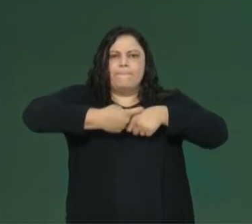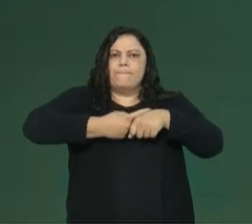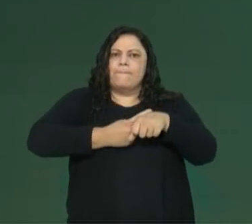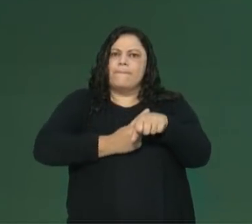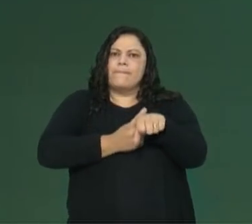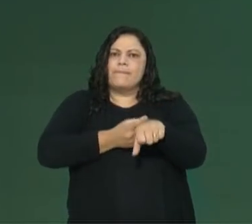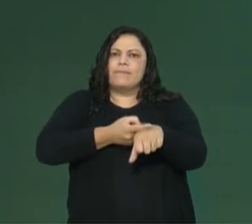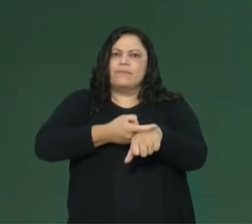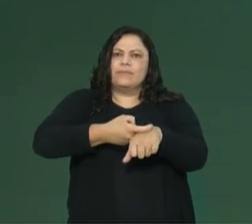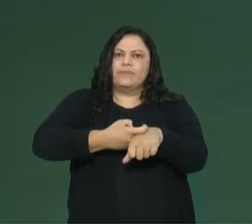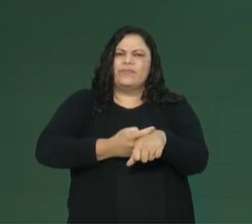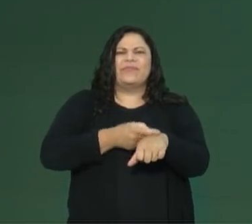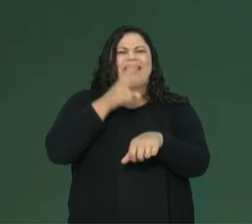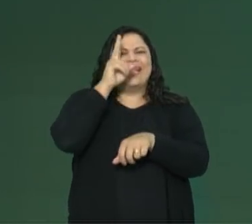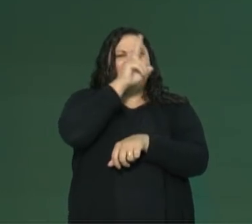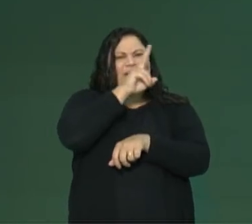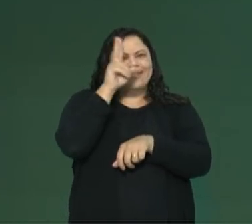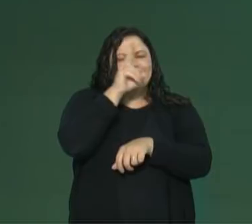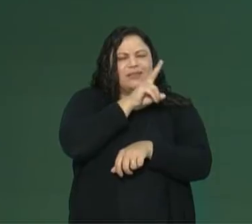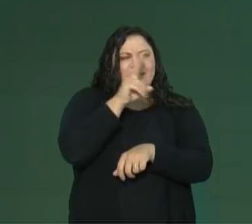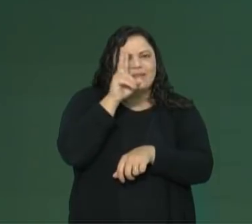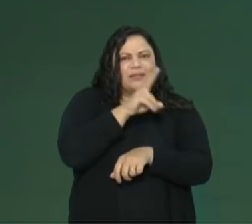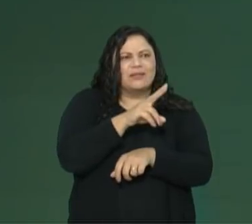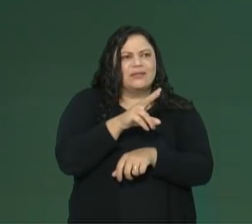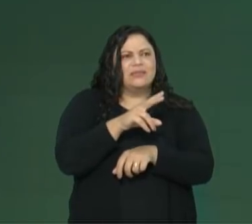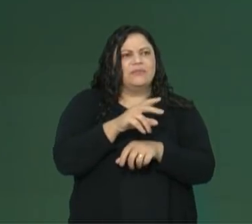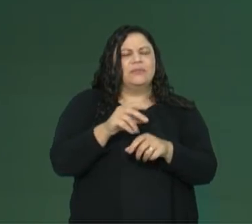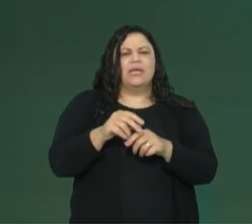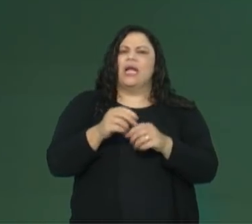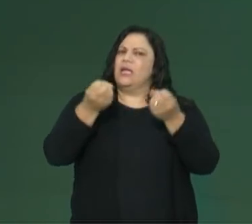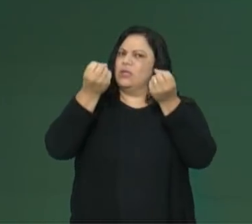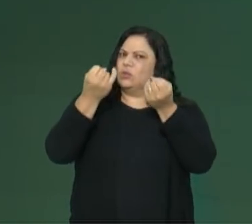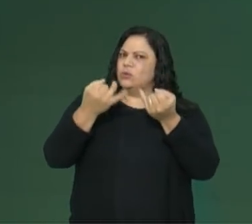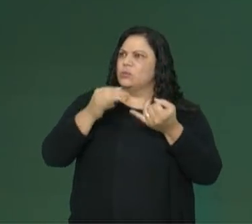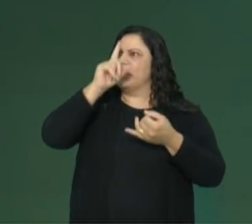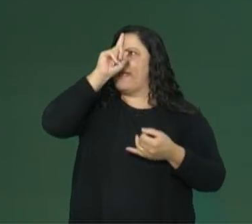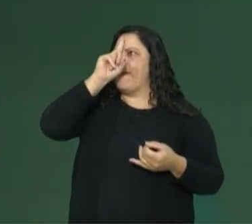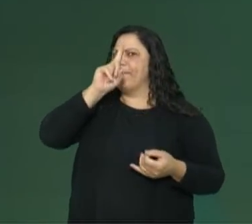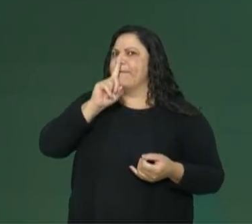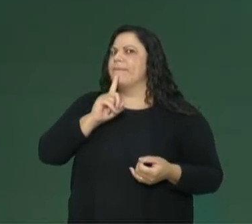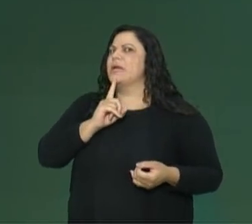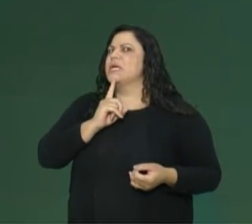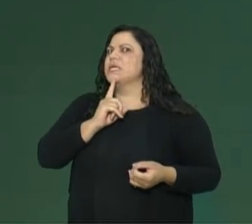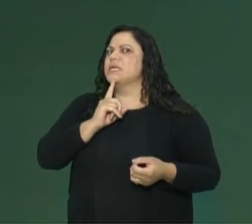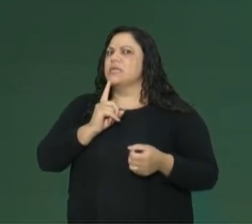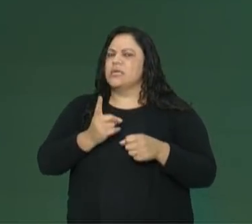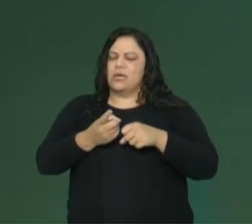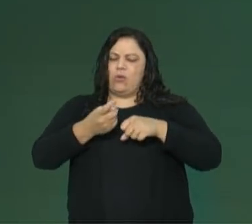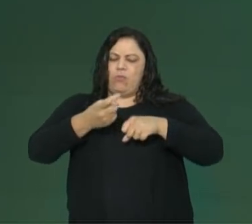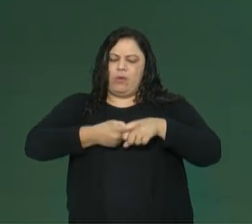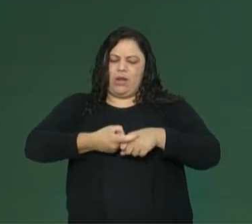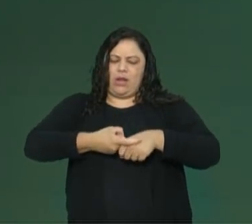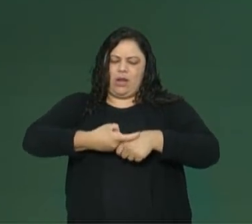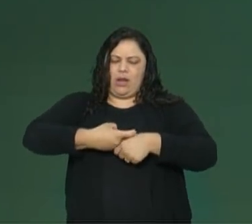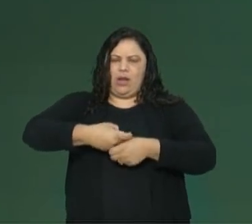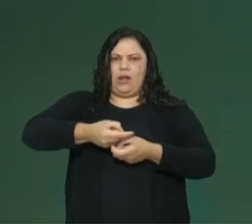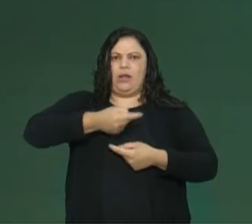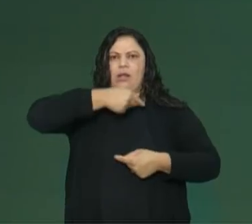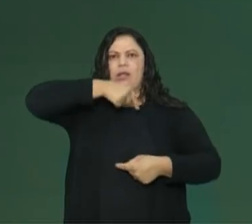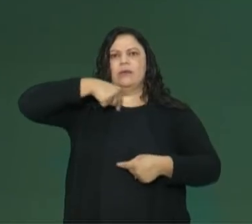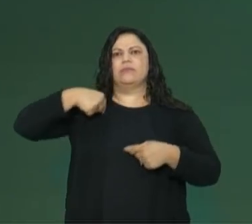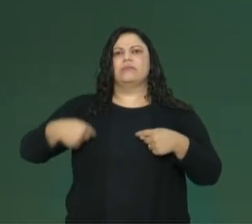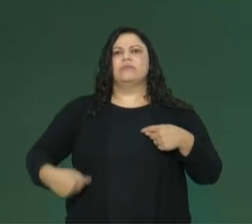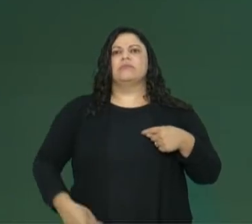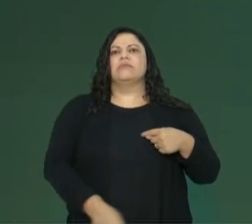trilhas químicas que eu comentei, que o amarelão faz e chega no nosso intestino? Então,